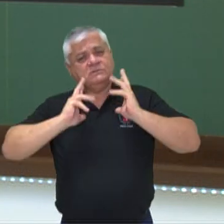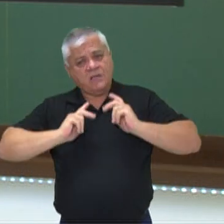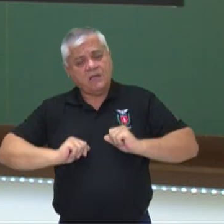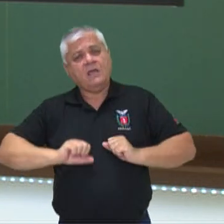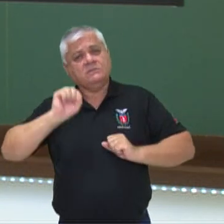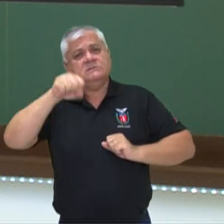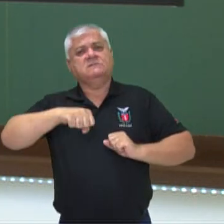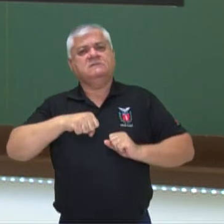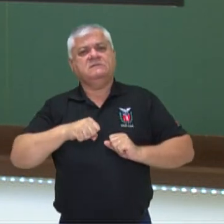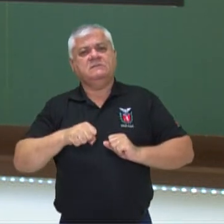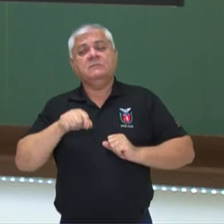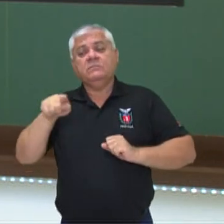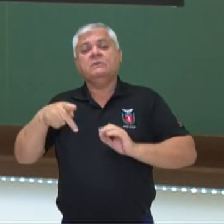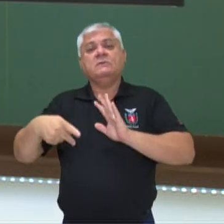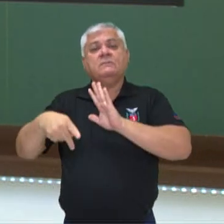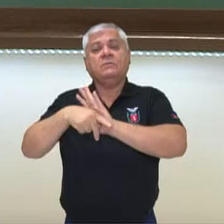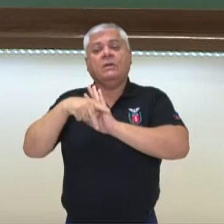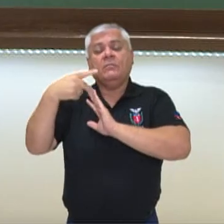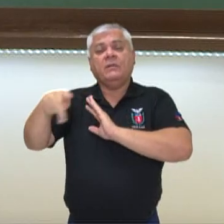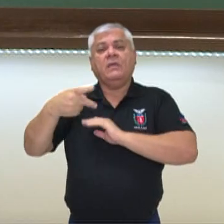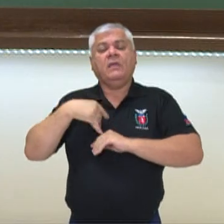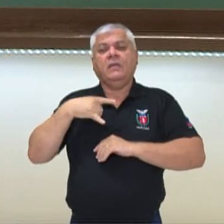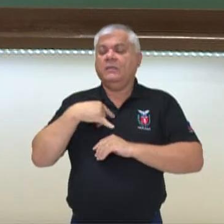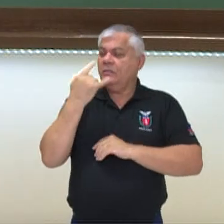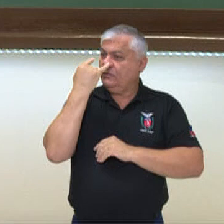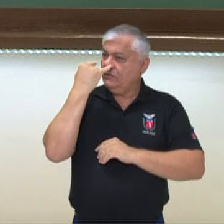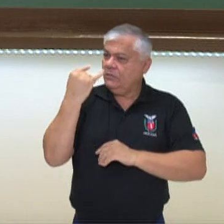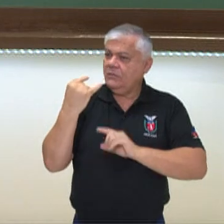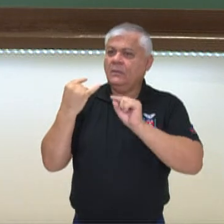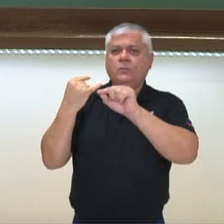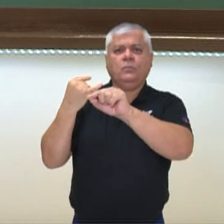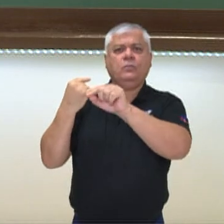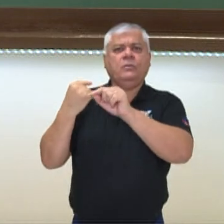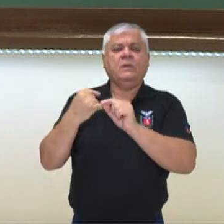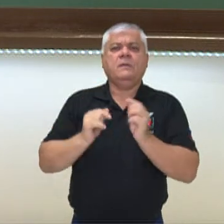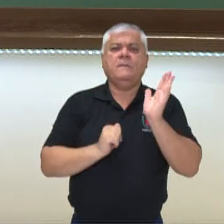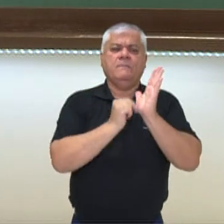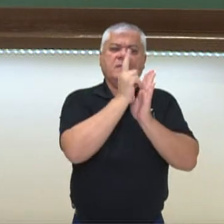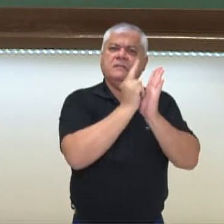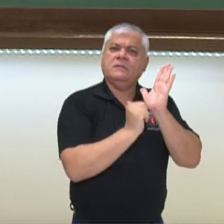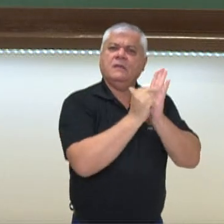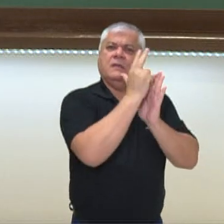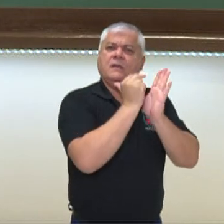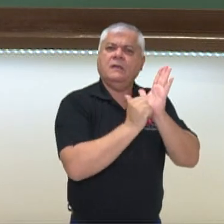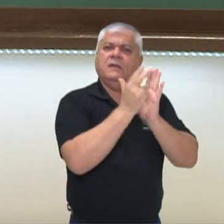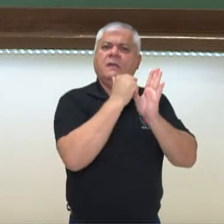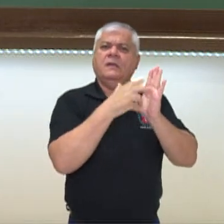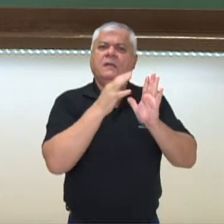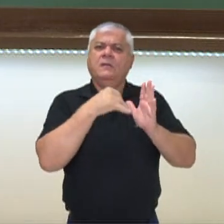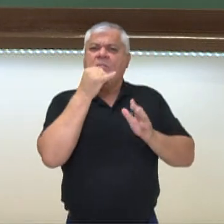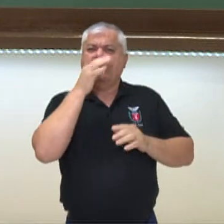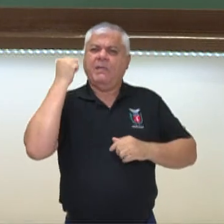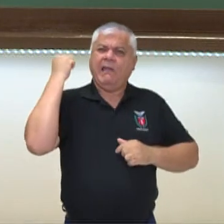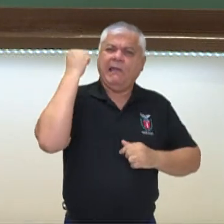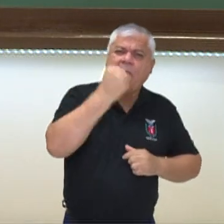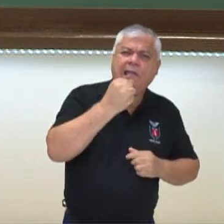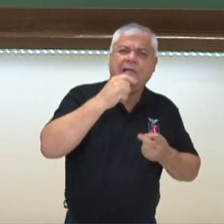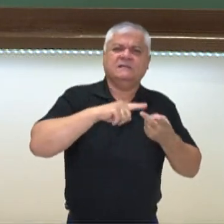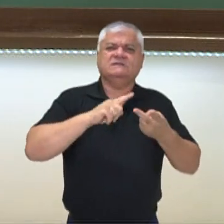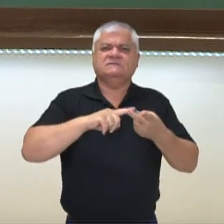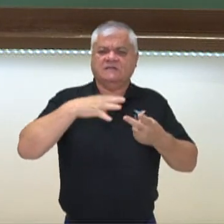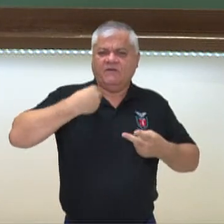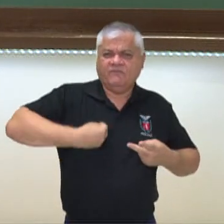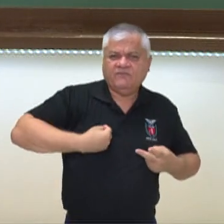Afinal de contas, já era um tipo de xamanismo. Eles acreditavam que pintando a caça, suas atividades diárias, estariam criando